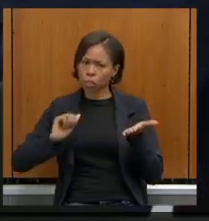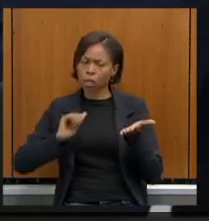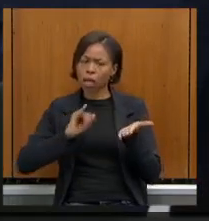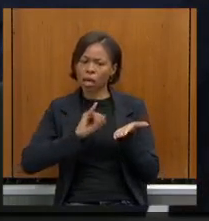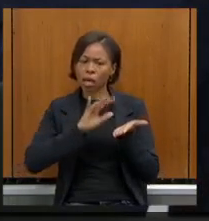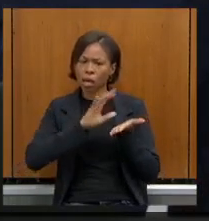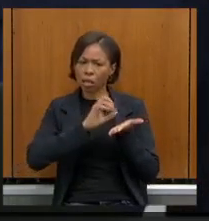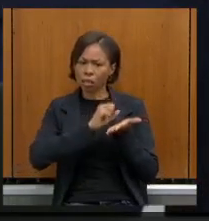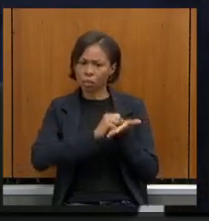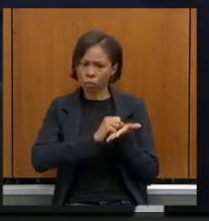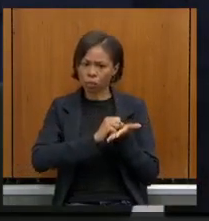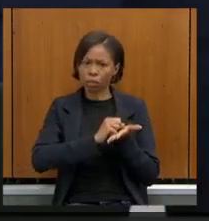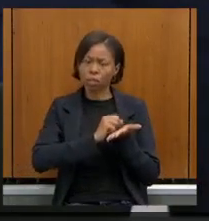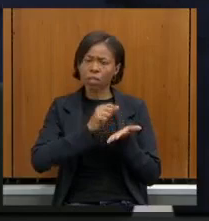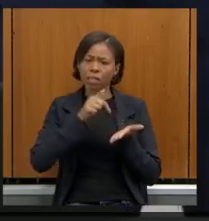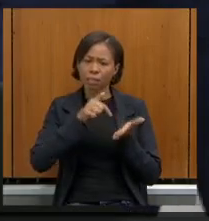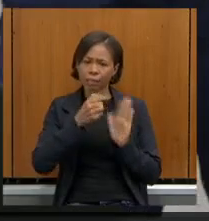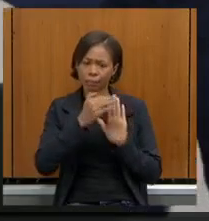as apontadas